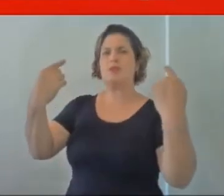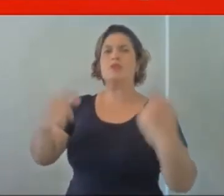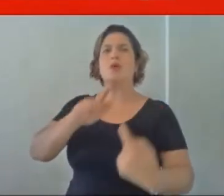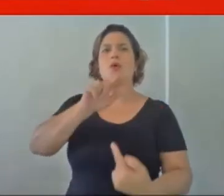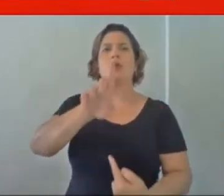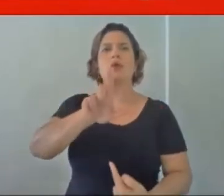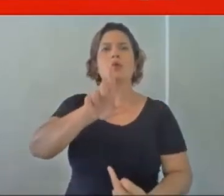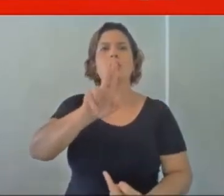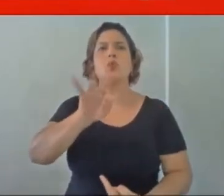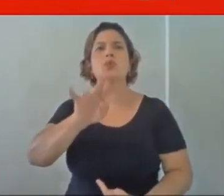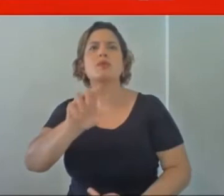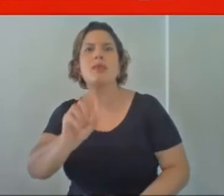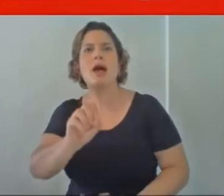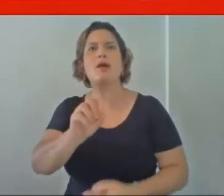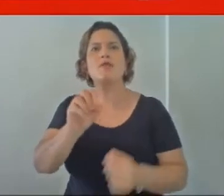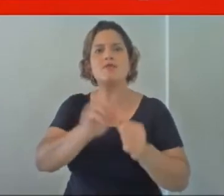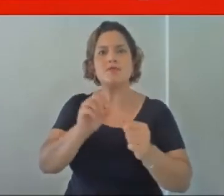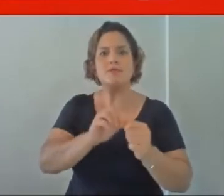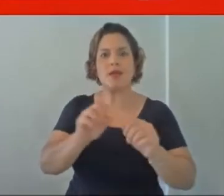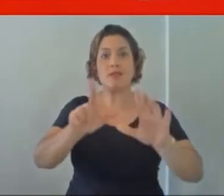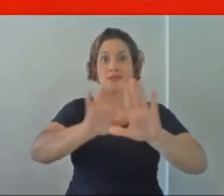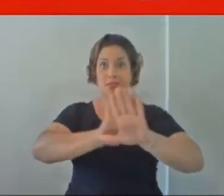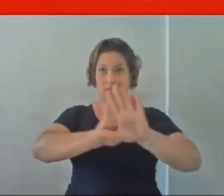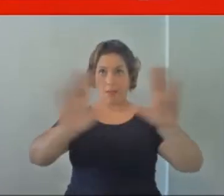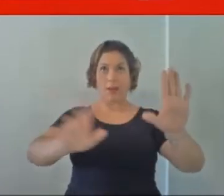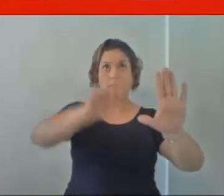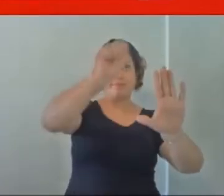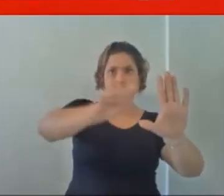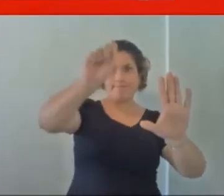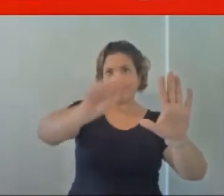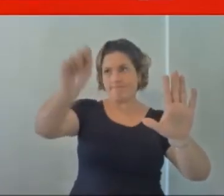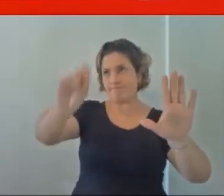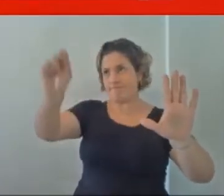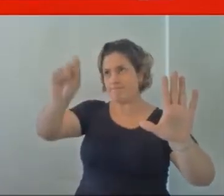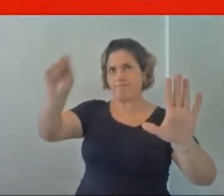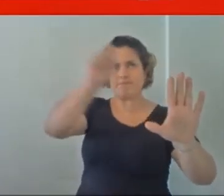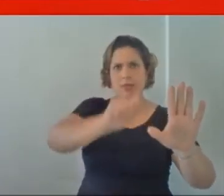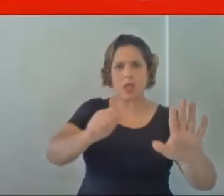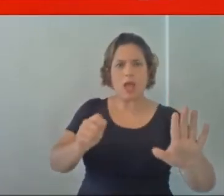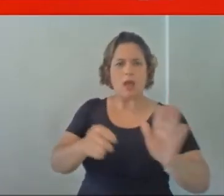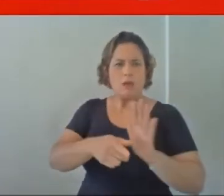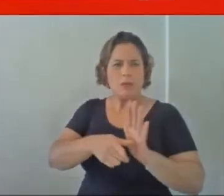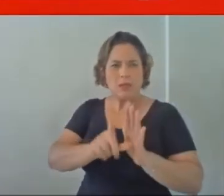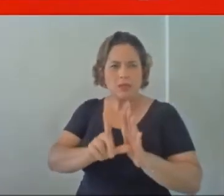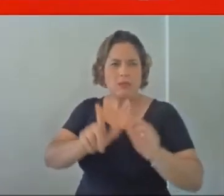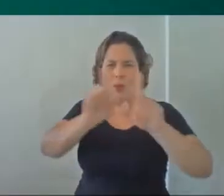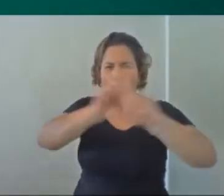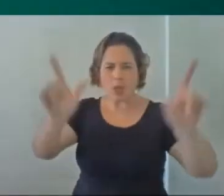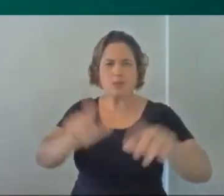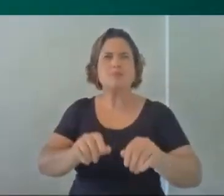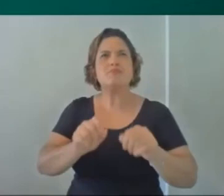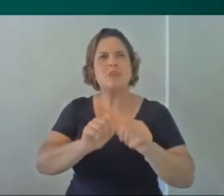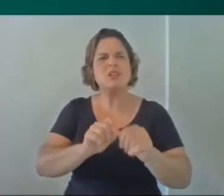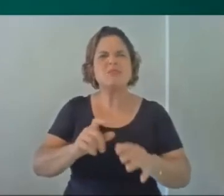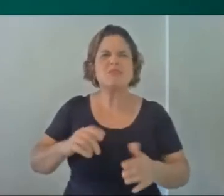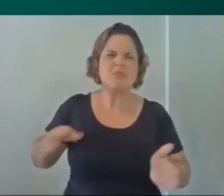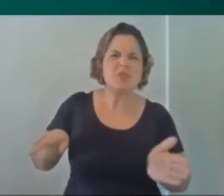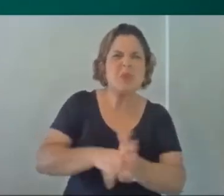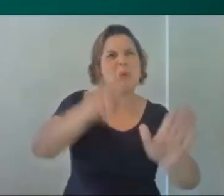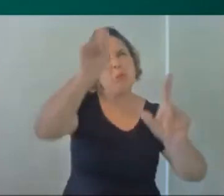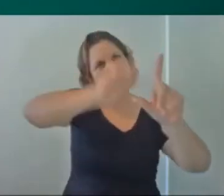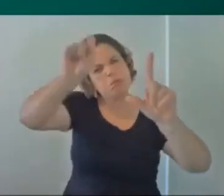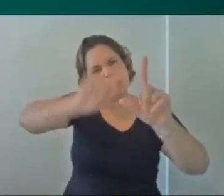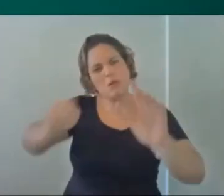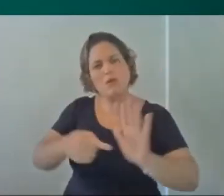uma pergunta que ele deixou inscrita na parede, que num primeiro momento estava em branco, que era a seguinte: onde está a